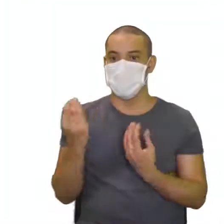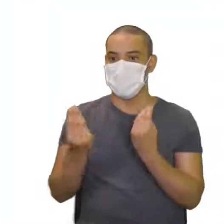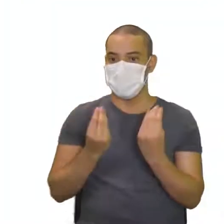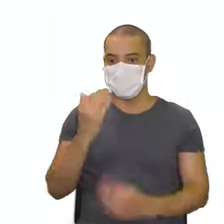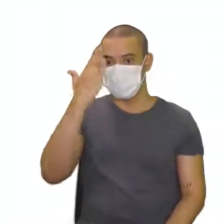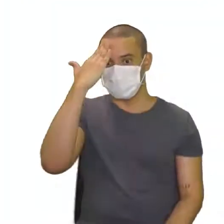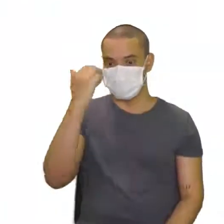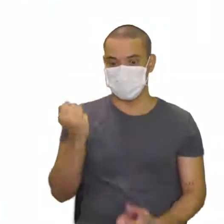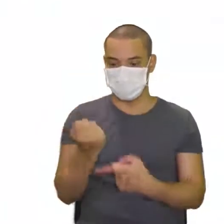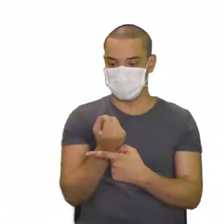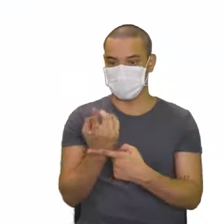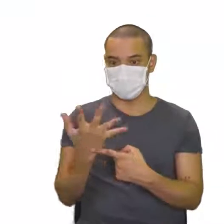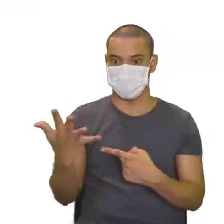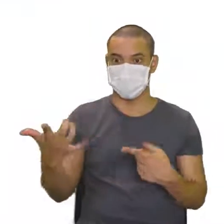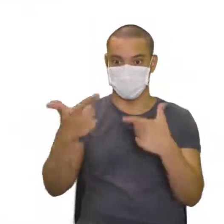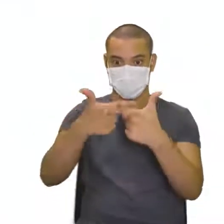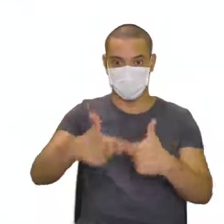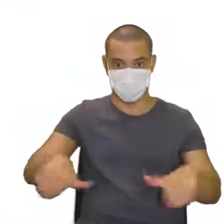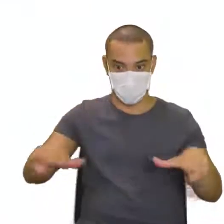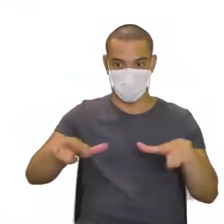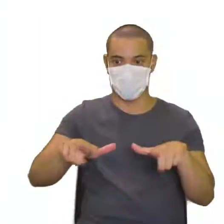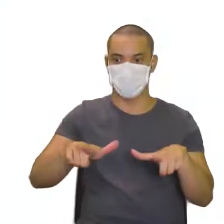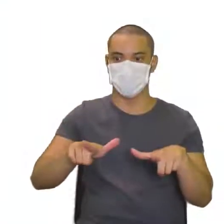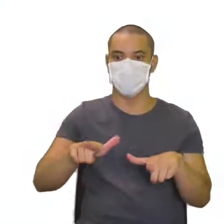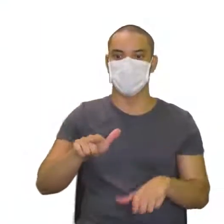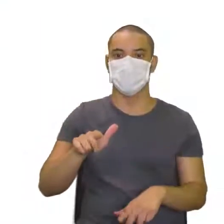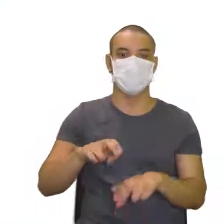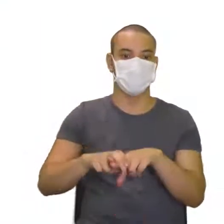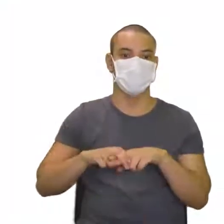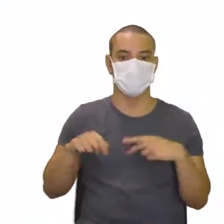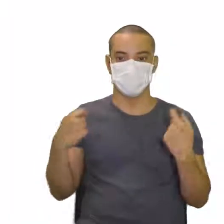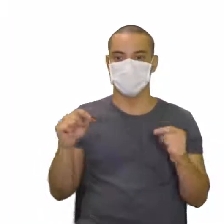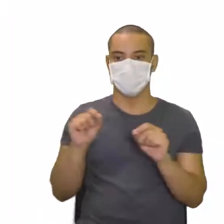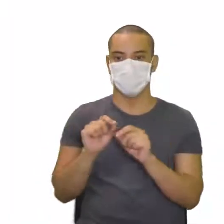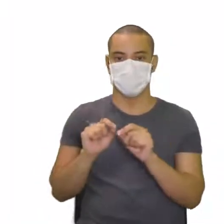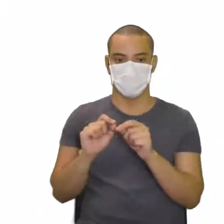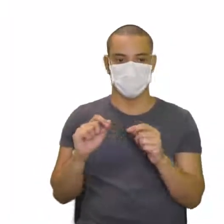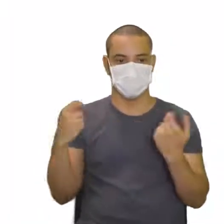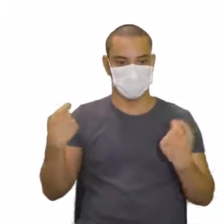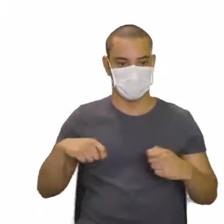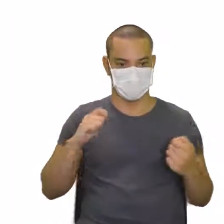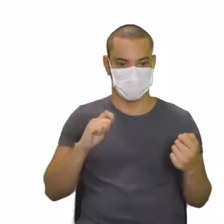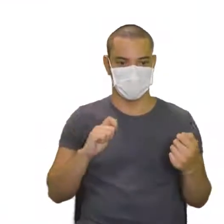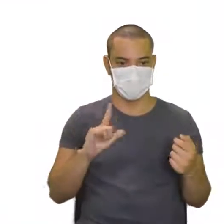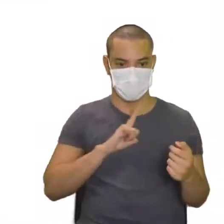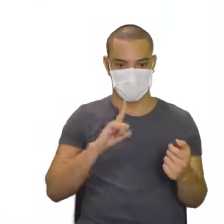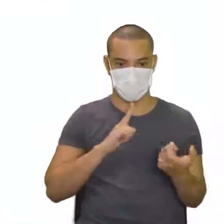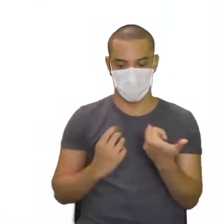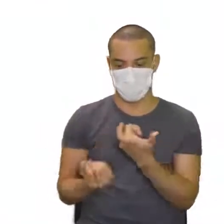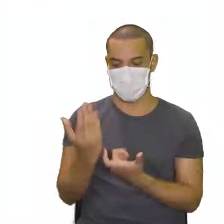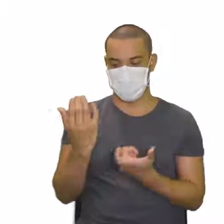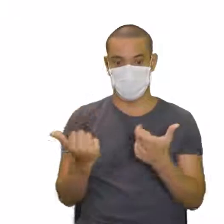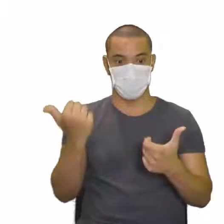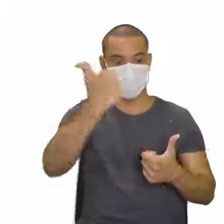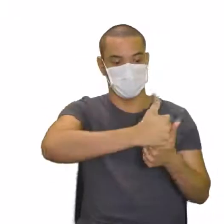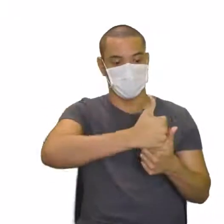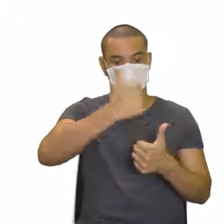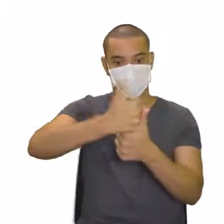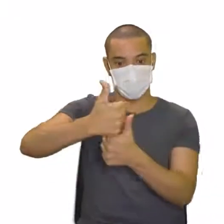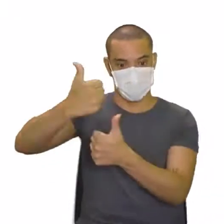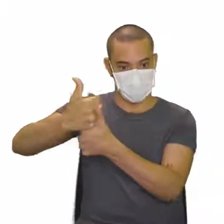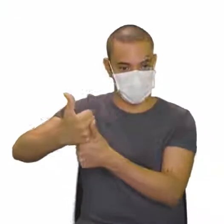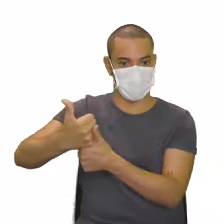coeficiente lá no vácuo, certo? O que que nós vamos fazer aqui? Substituir na nossa